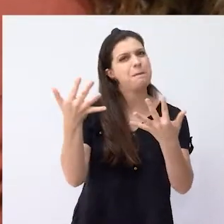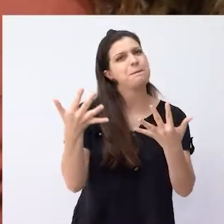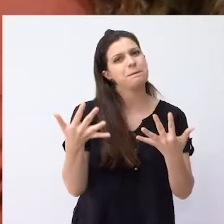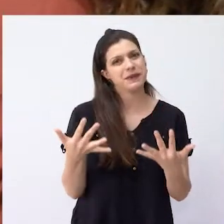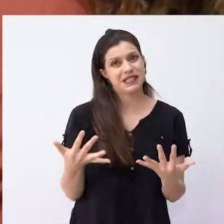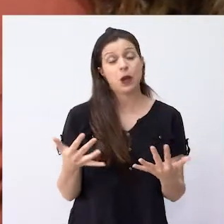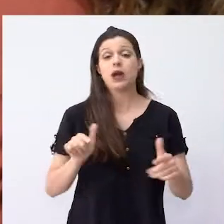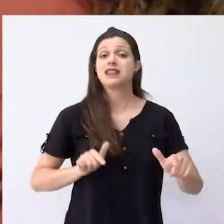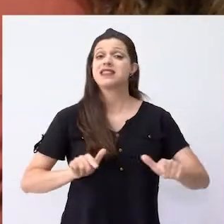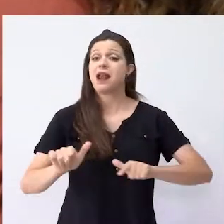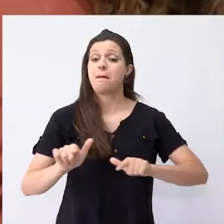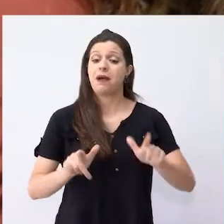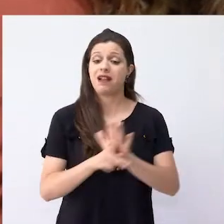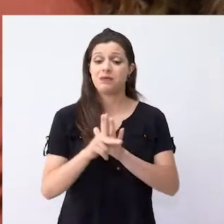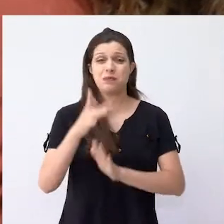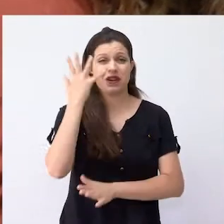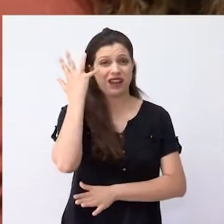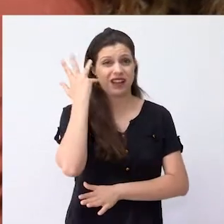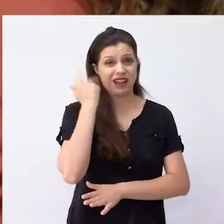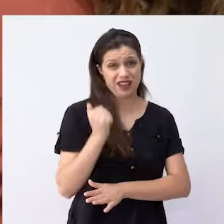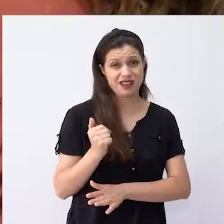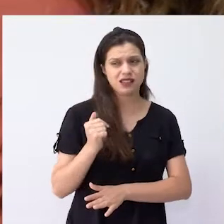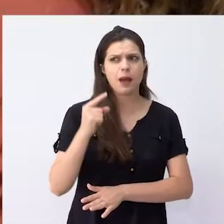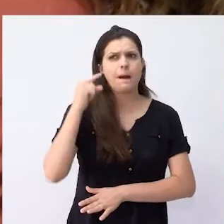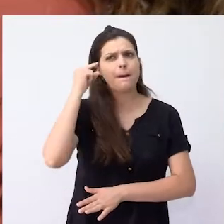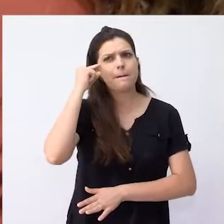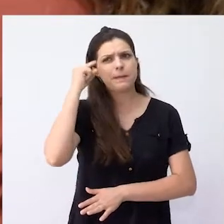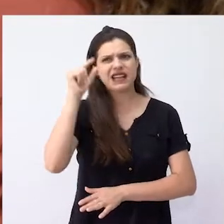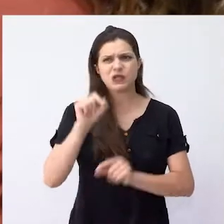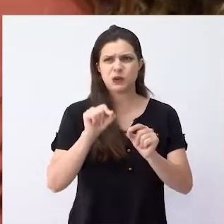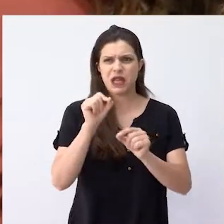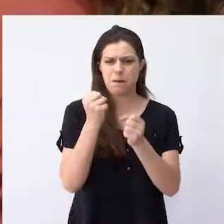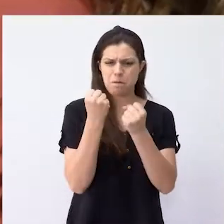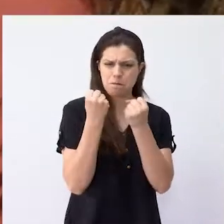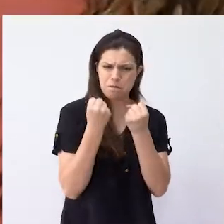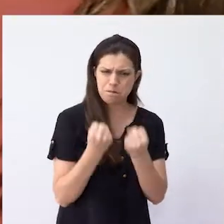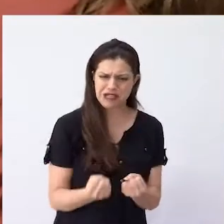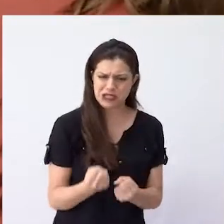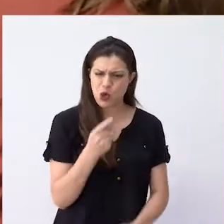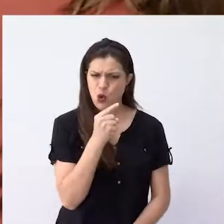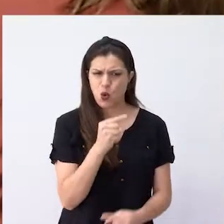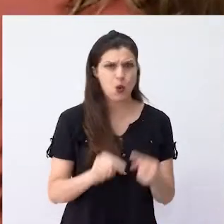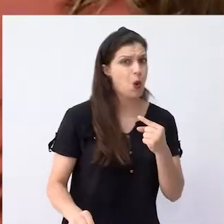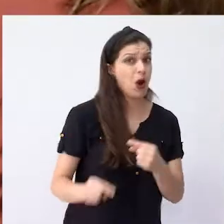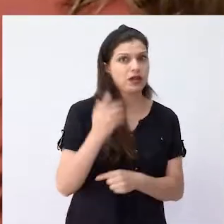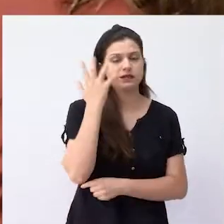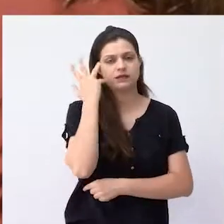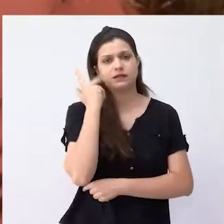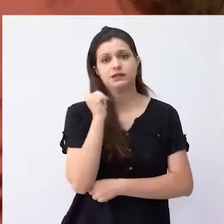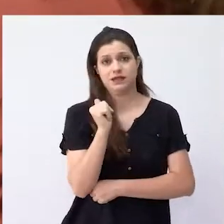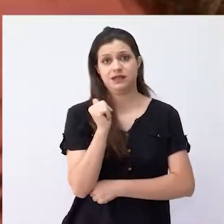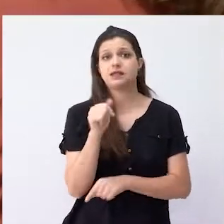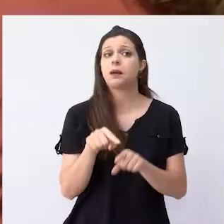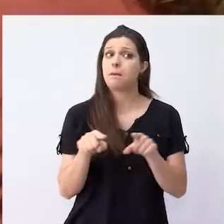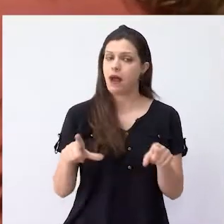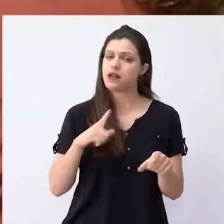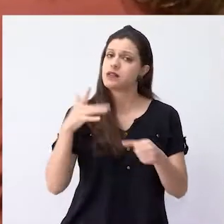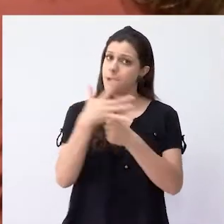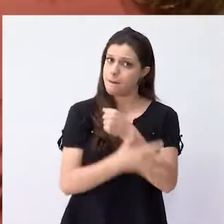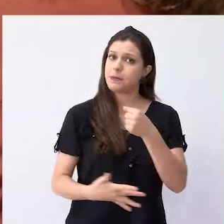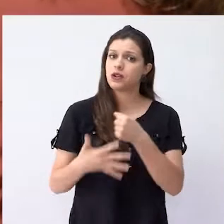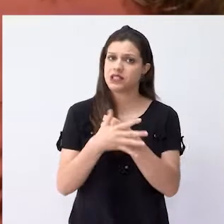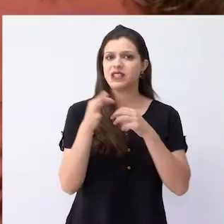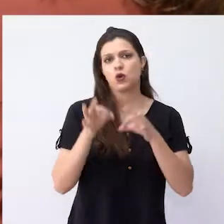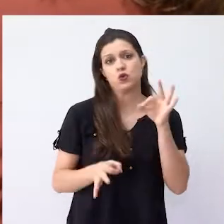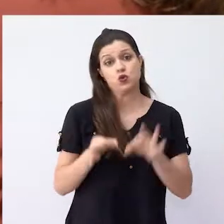né? Trabalho infantil a gente sempre associa com uma coisa pesada, inapropriada para a criança, mas na verdade a proteção jurídica,